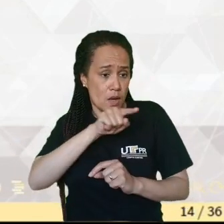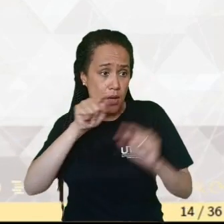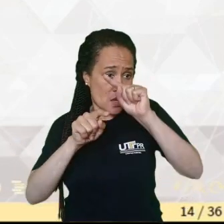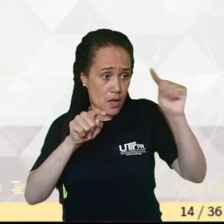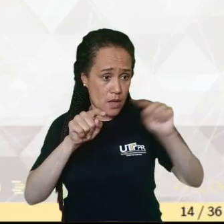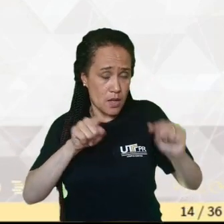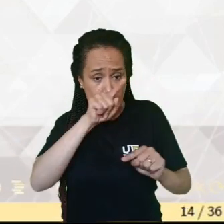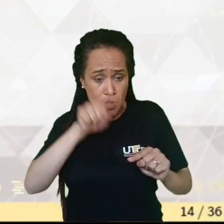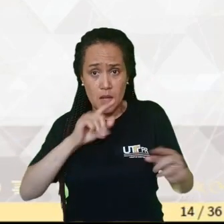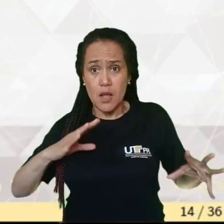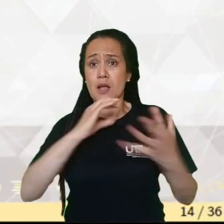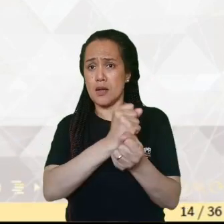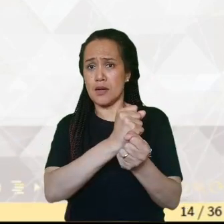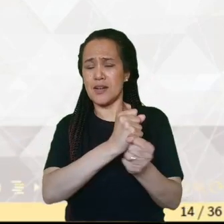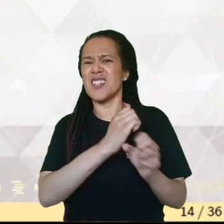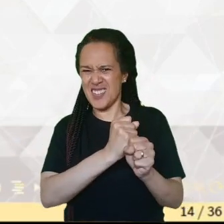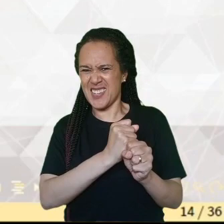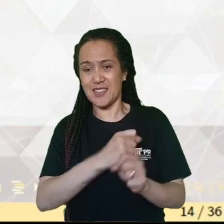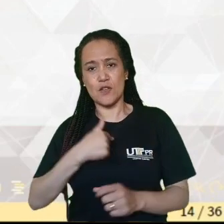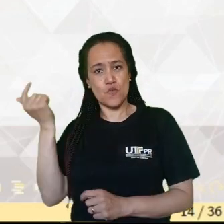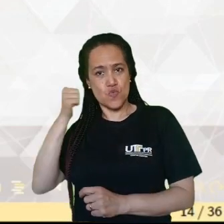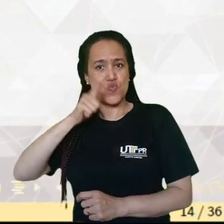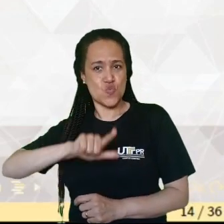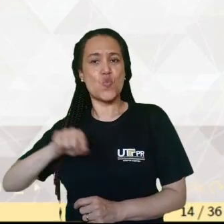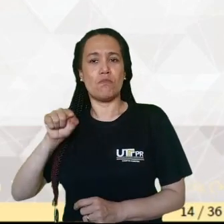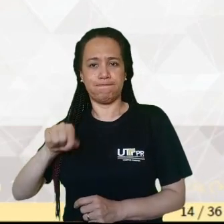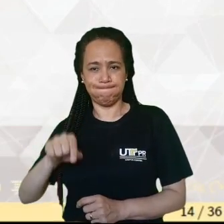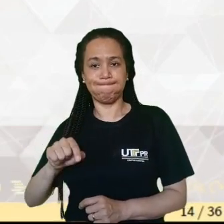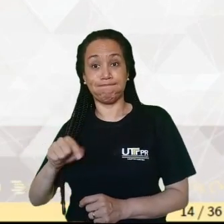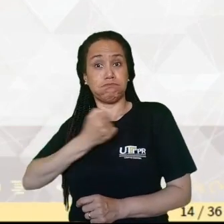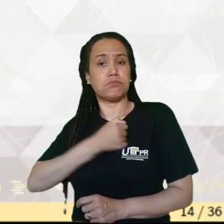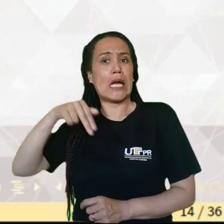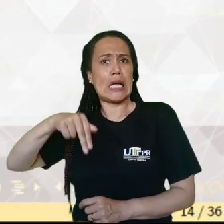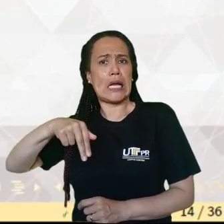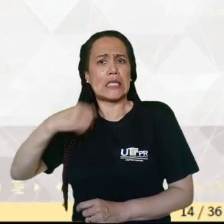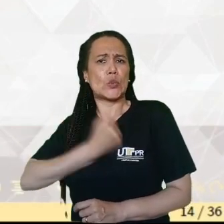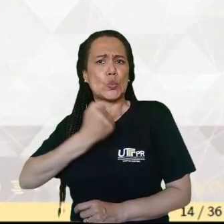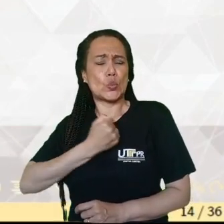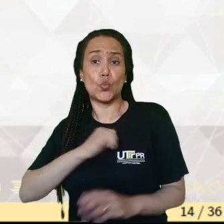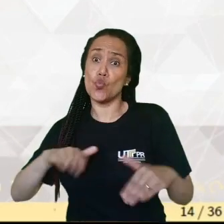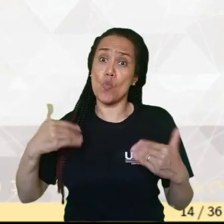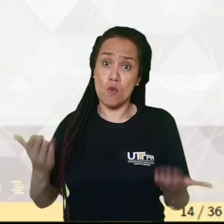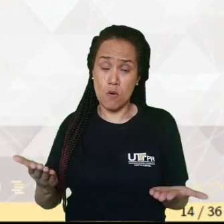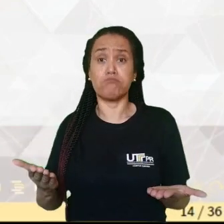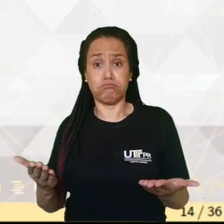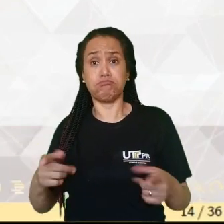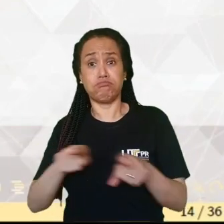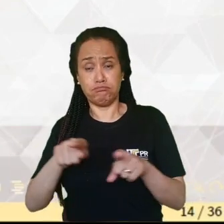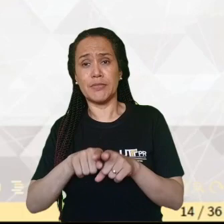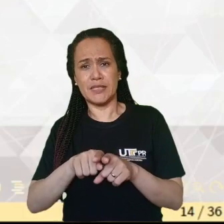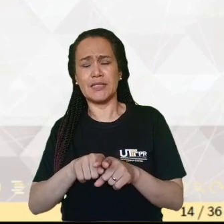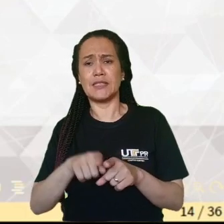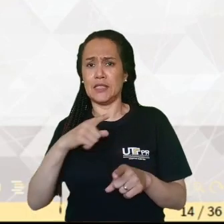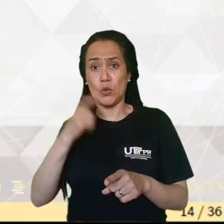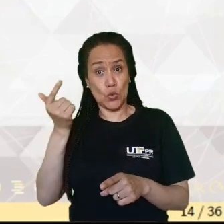ômega, lembrando que a somatória de ômega é ômega mais ômega mais ômega mais ômega, vou fazer isso para n notas, né? Ou para